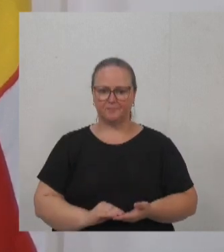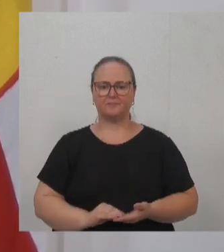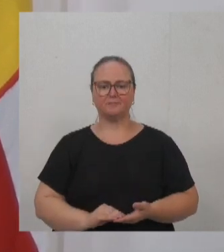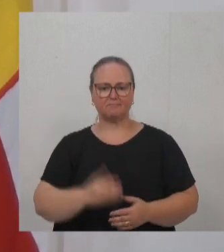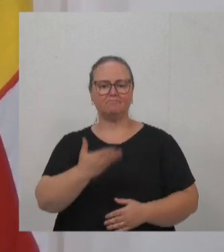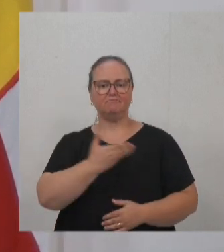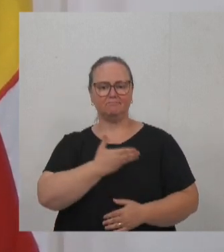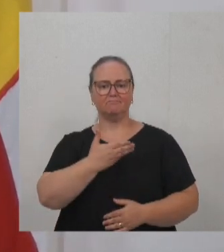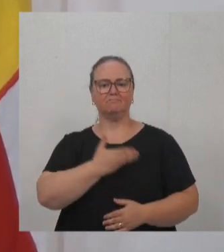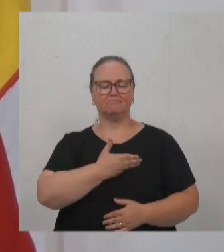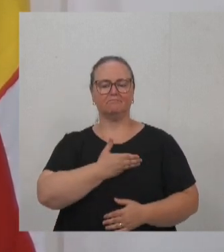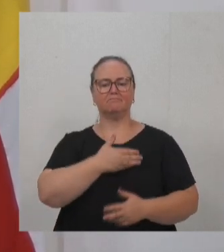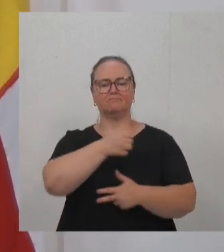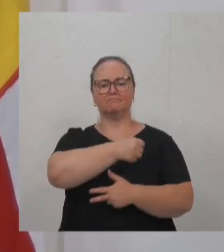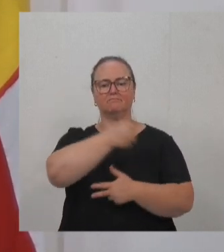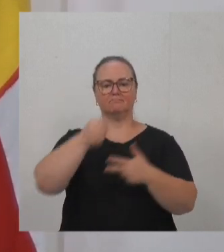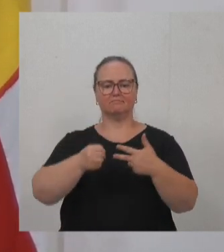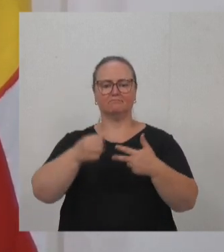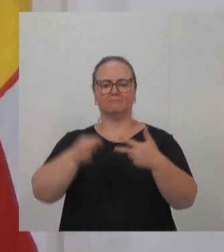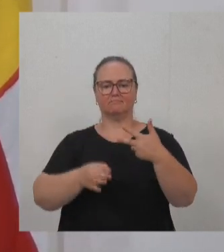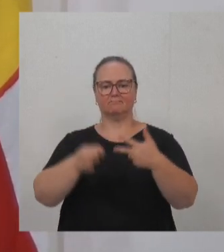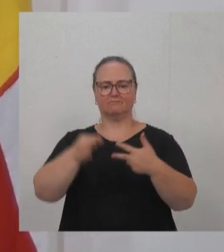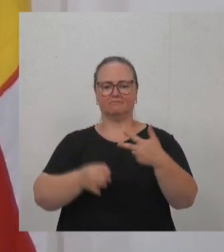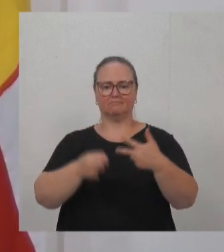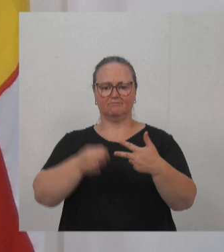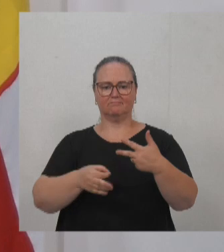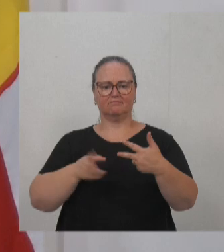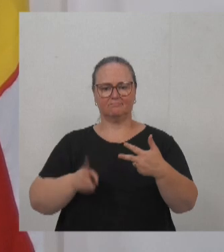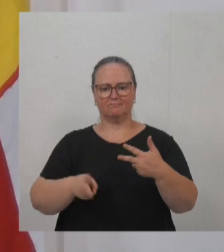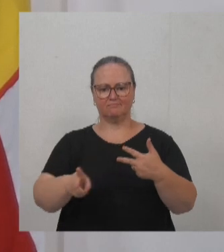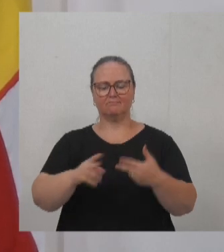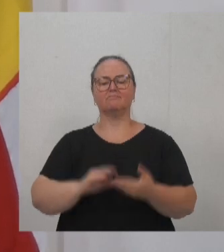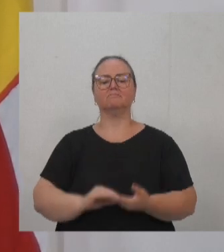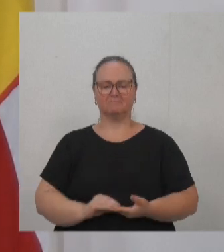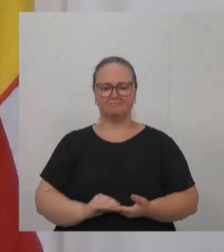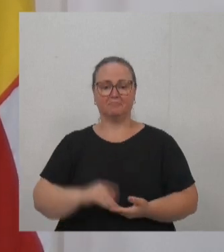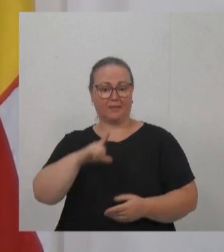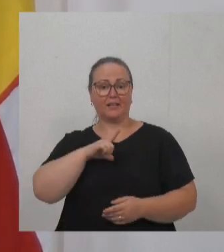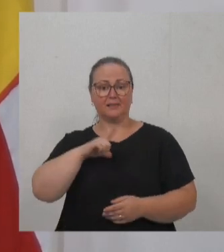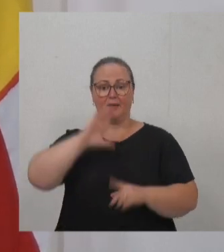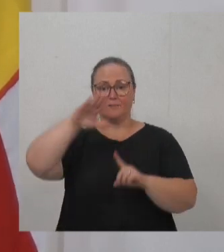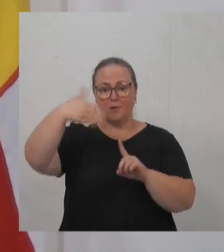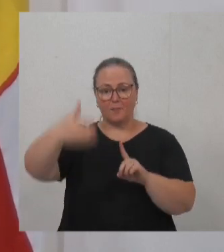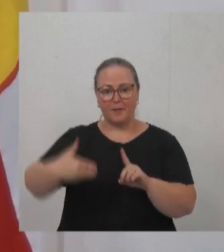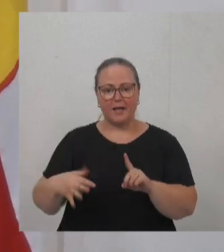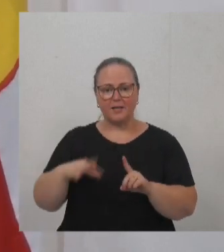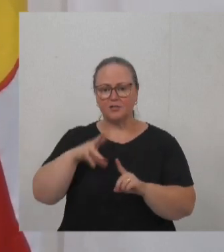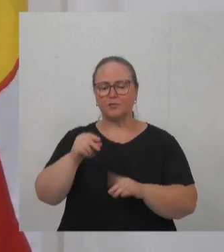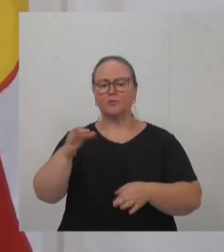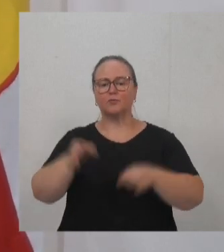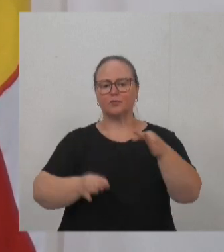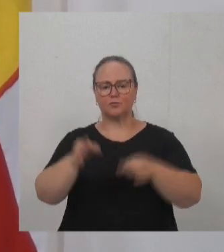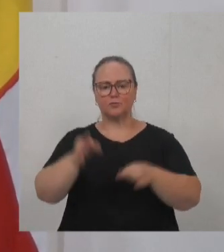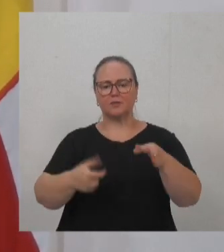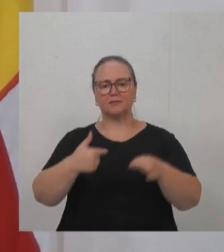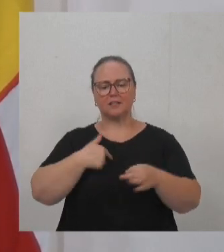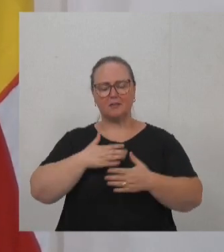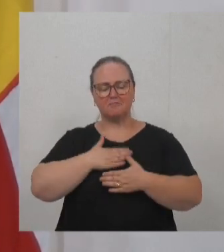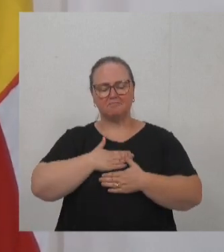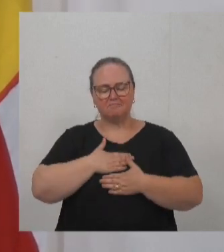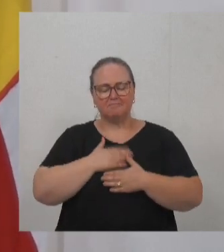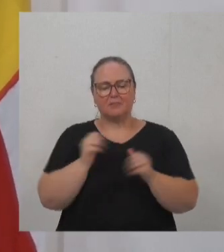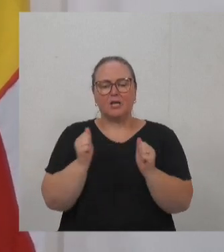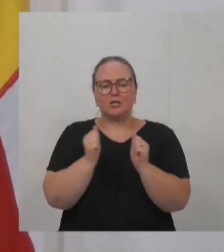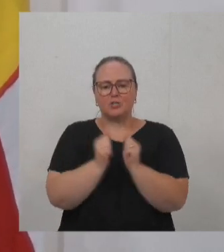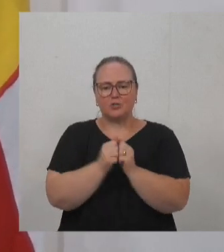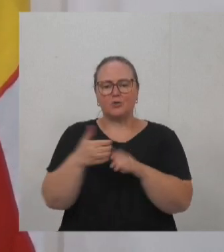Poder Judiciário. Vossa Excelência recentemente homenageou todos os juízes que passaram por aqui. Tive o prazer, que estão